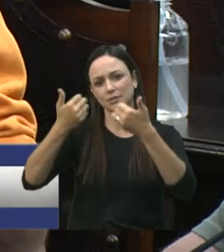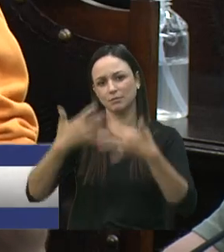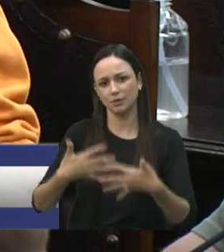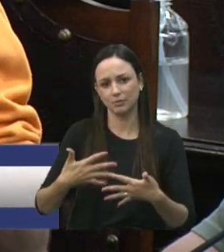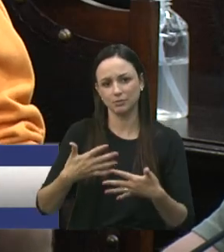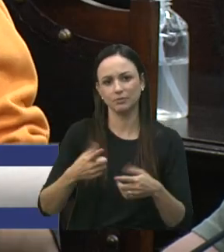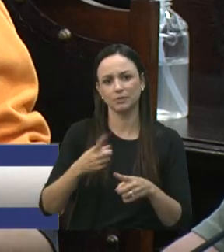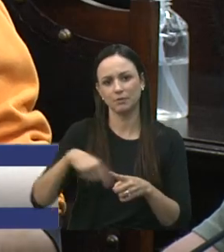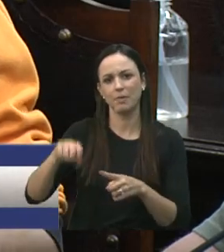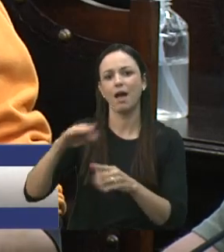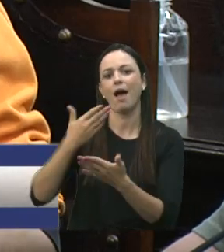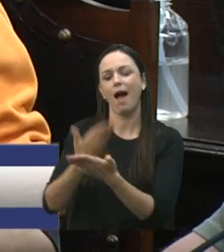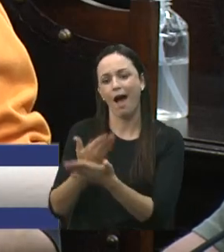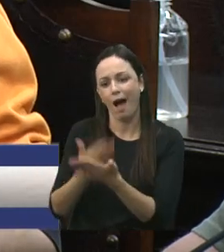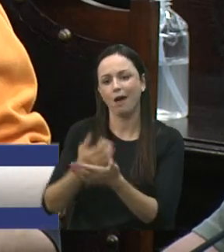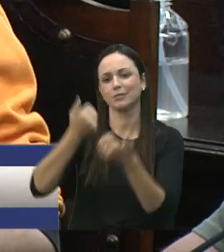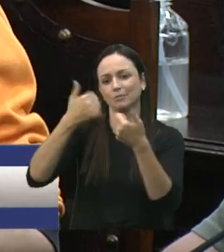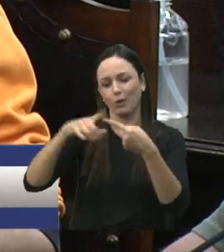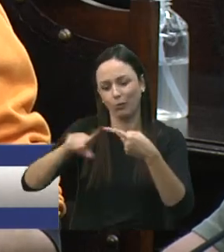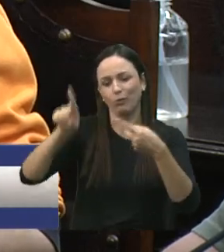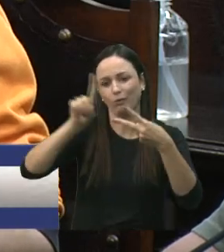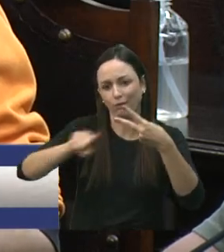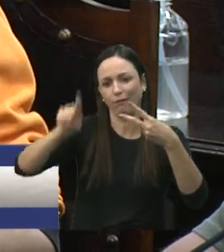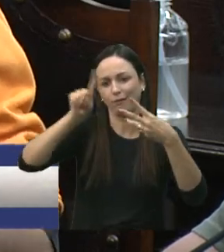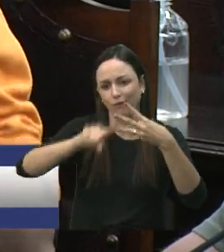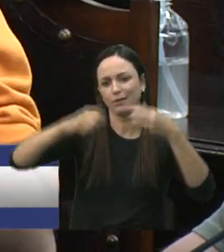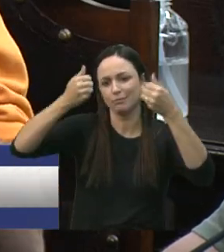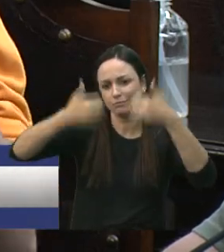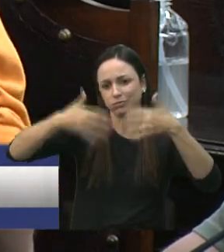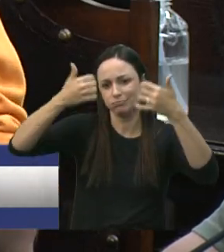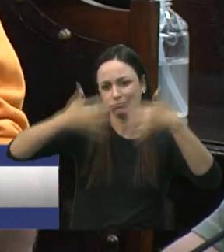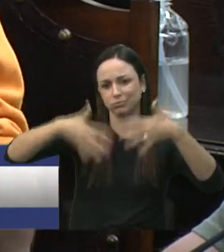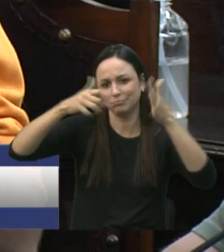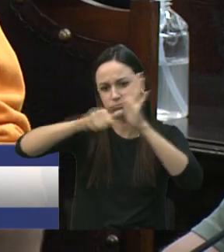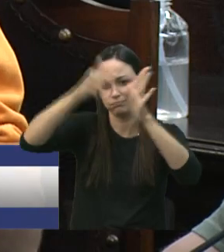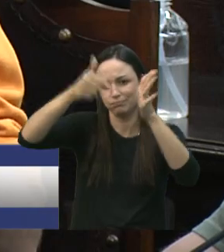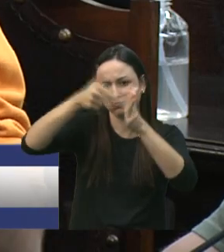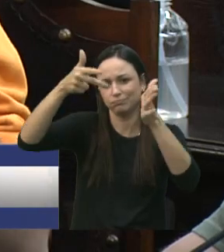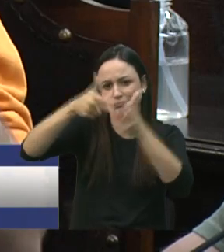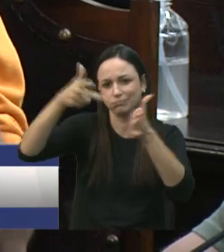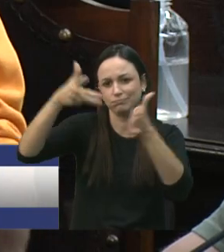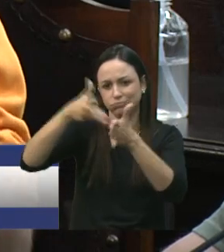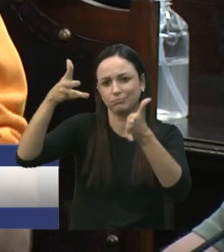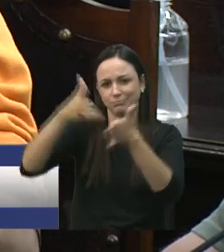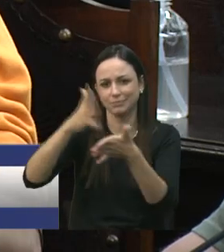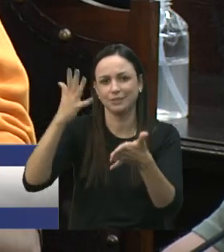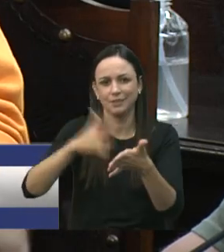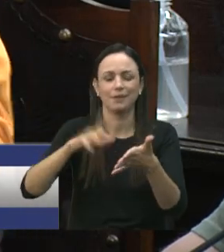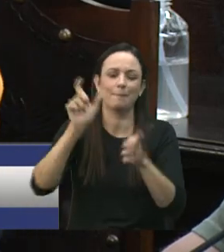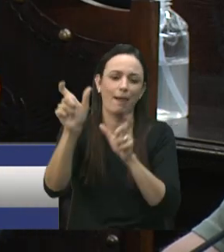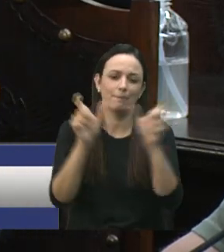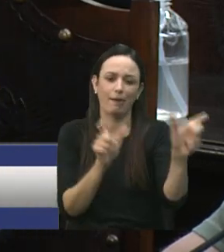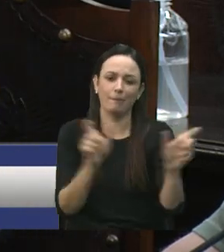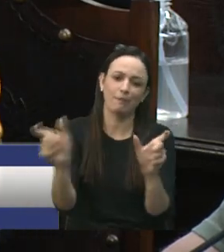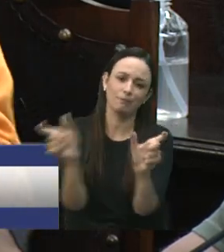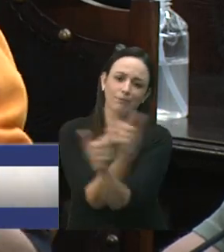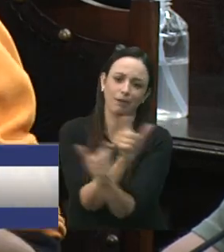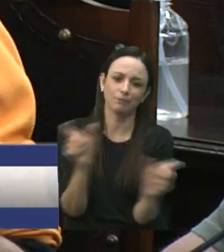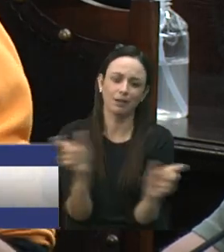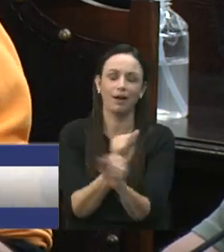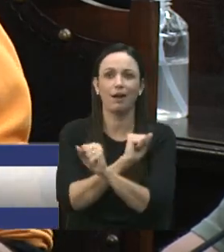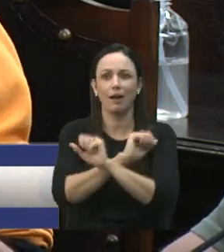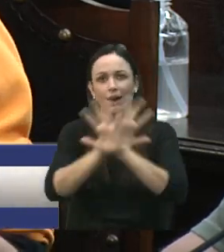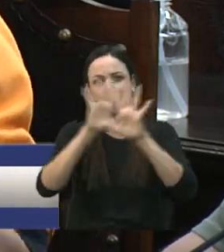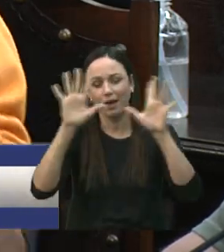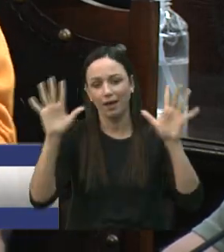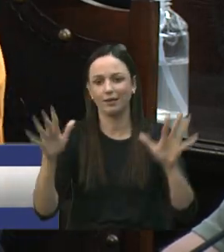sala de aula. Explica 2, explica 3, explica 4, reexplica, usa outros termos, outras palavras, e vai mastigando para que a coisa fique clara e